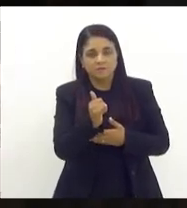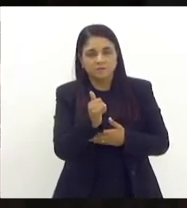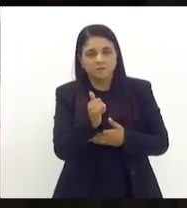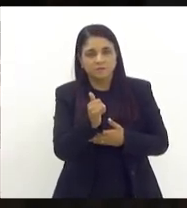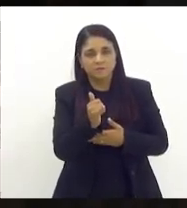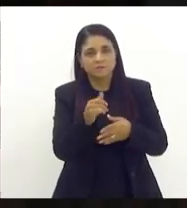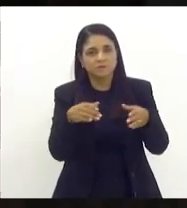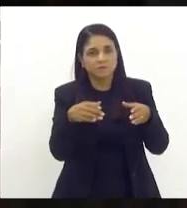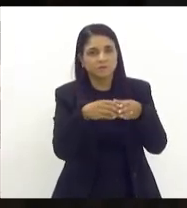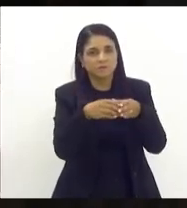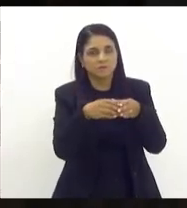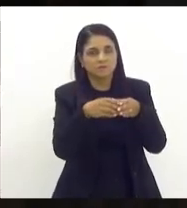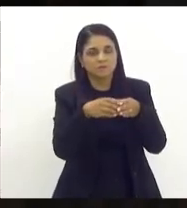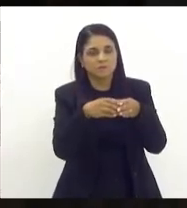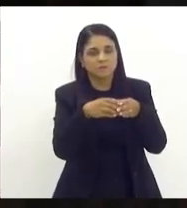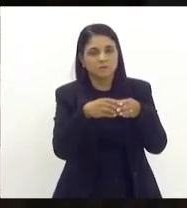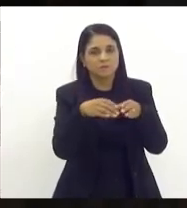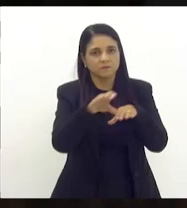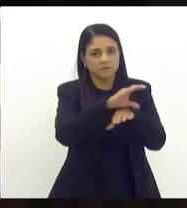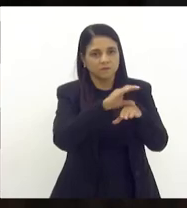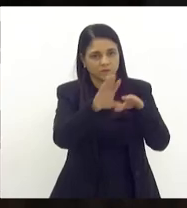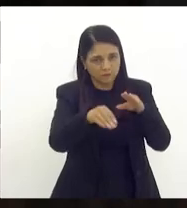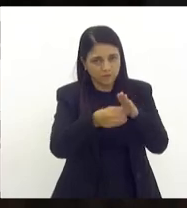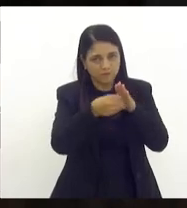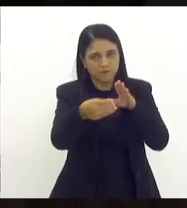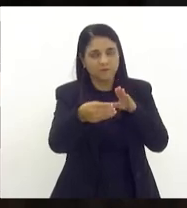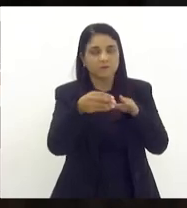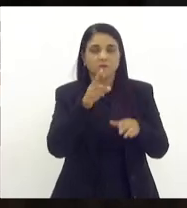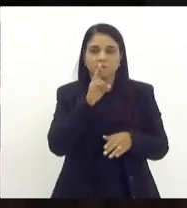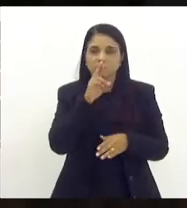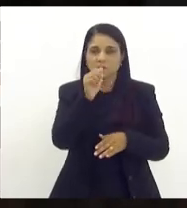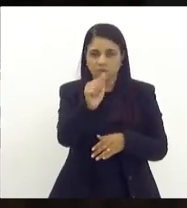Comissão de Justiça Rodrigo Amorim